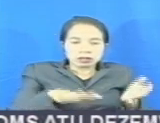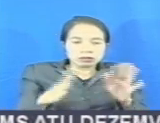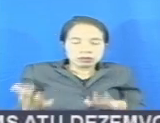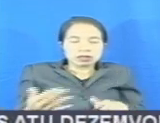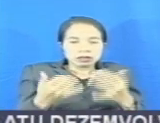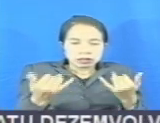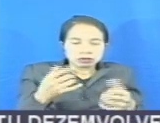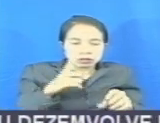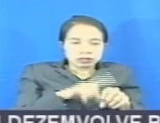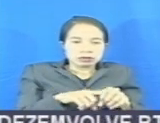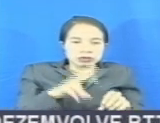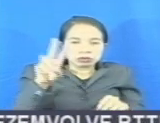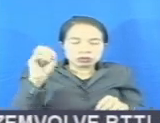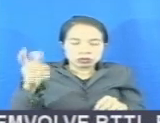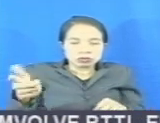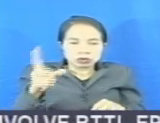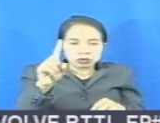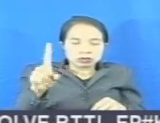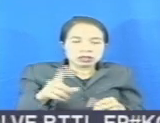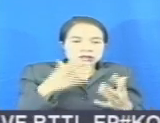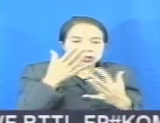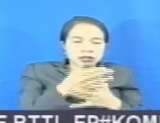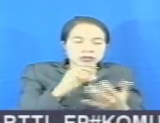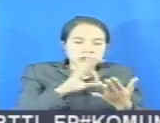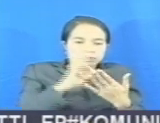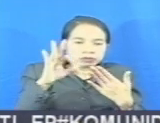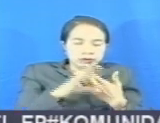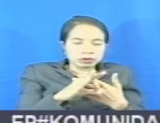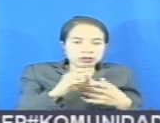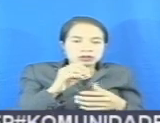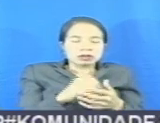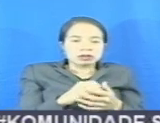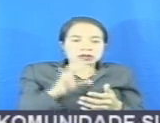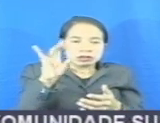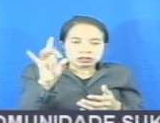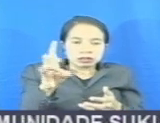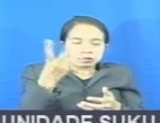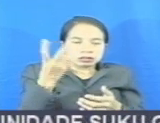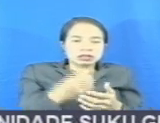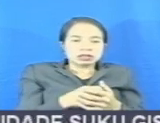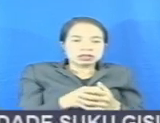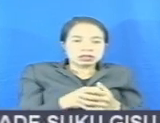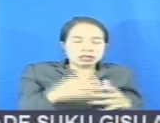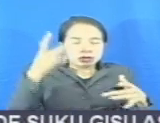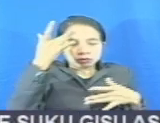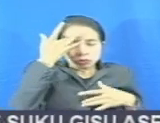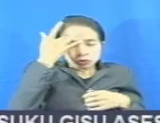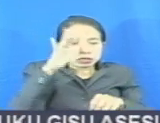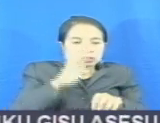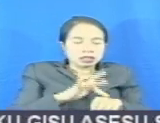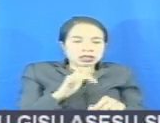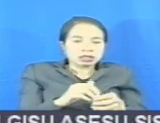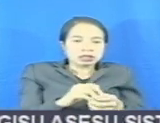em 2021, estamos em fevereiro, dia 16, 17, Itânia caso moras dengue, né,